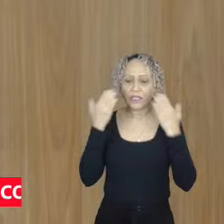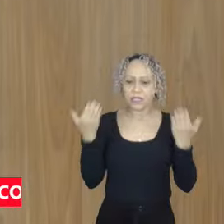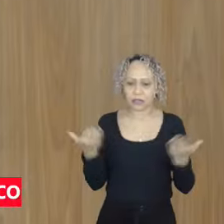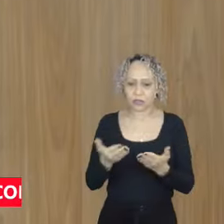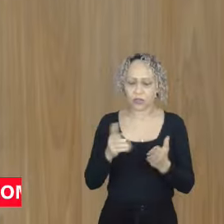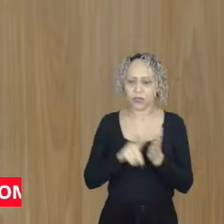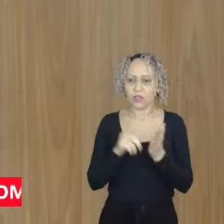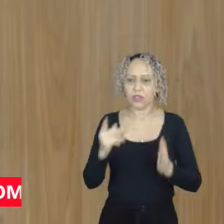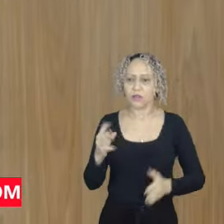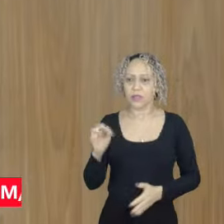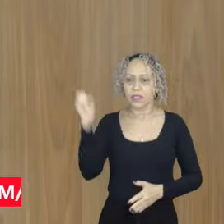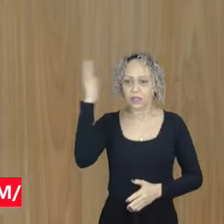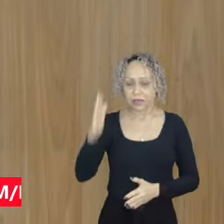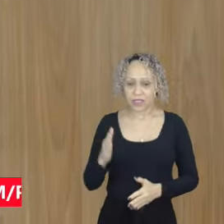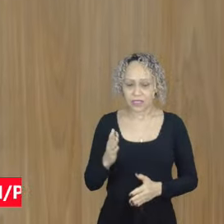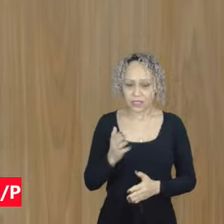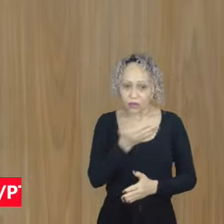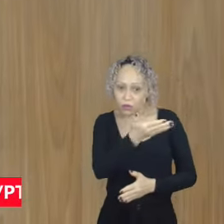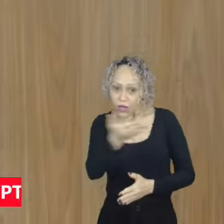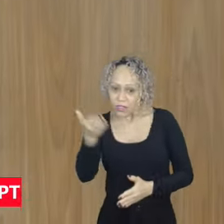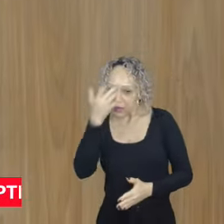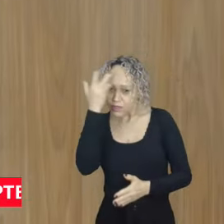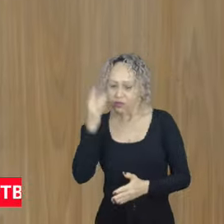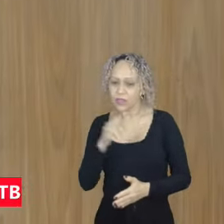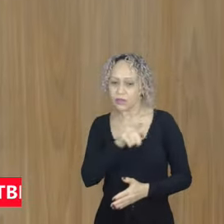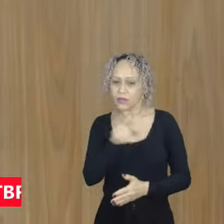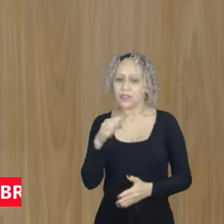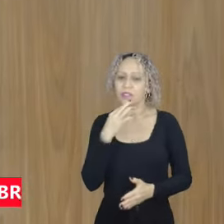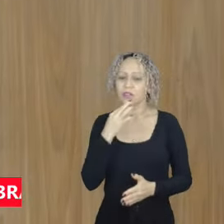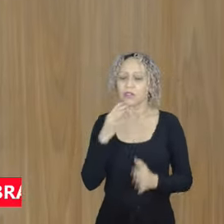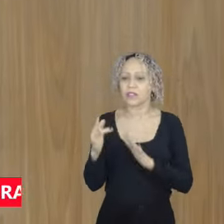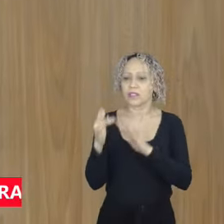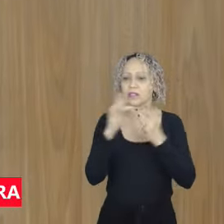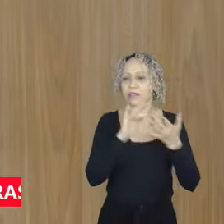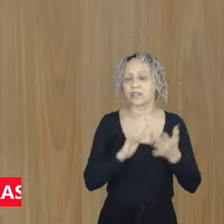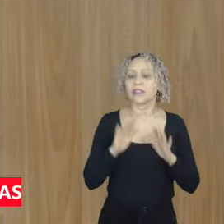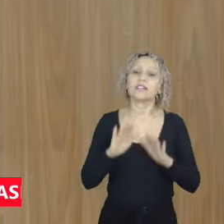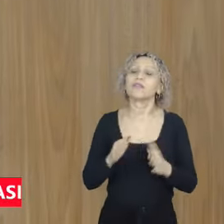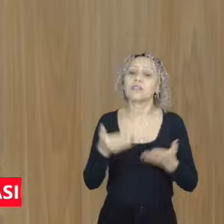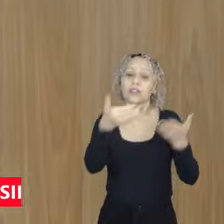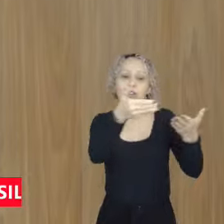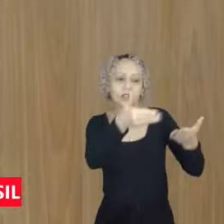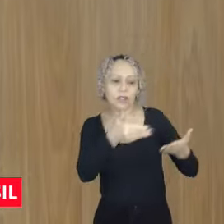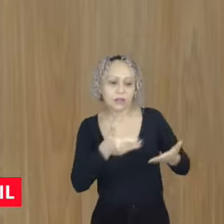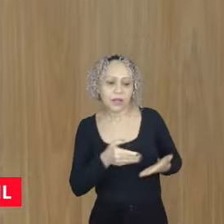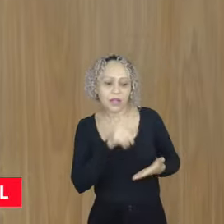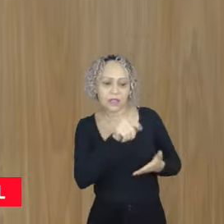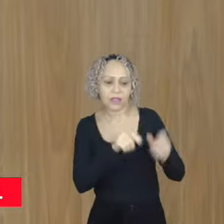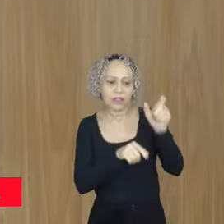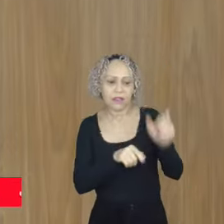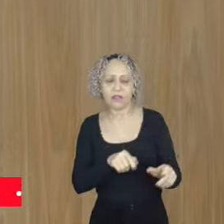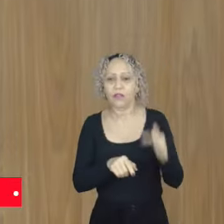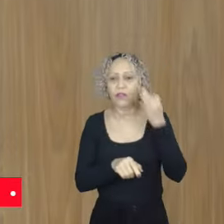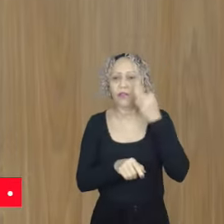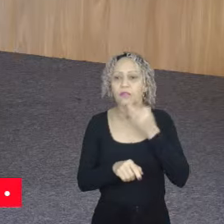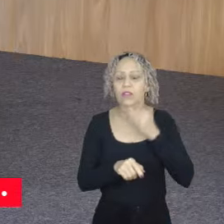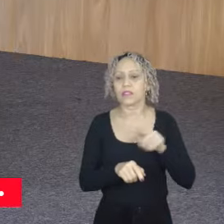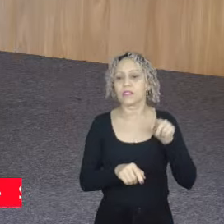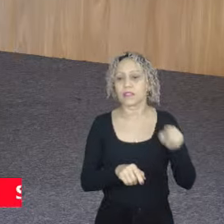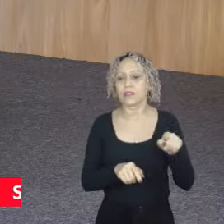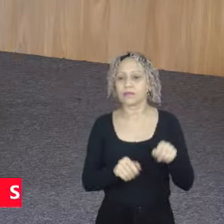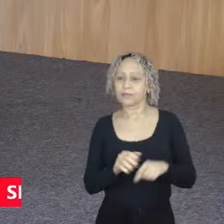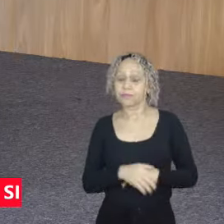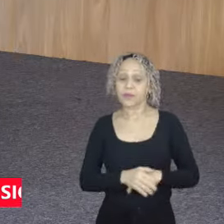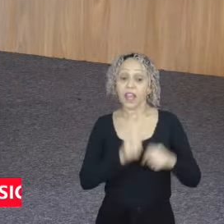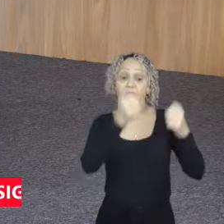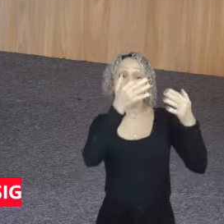PT Brasil com os seus contatos. Eu vou começar chamando o editor do portal de notícias do PT, o Fernando Brasil. Hoje